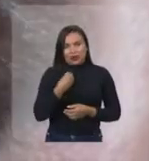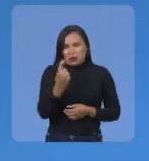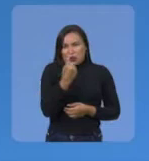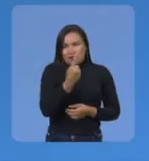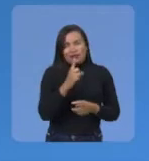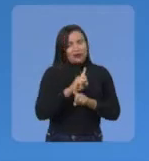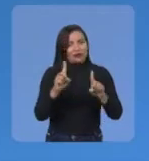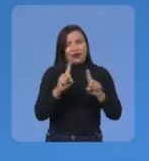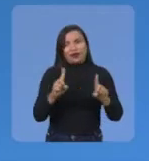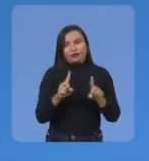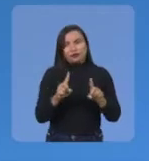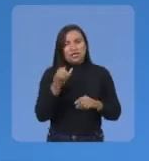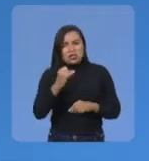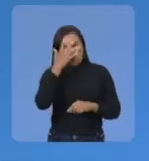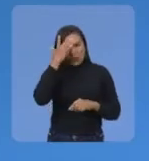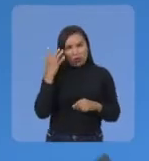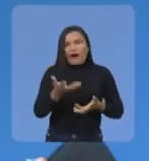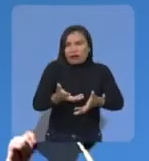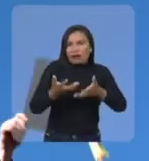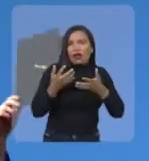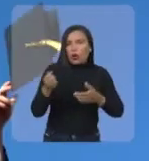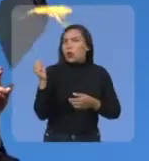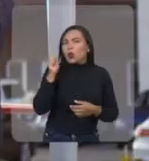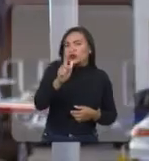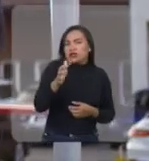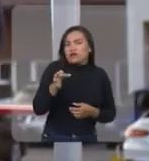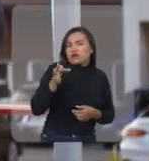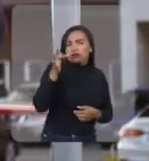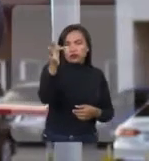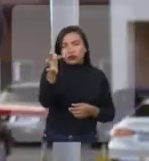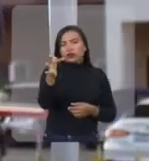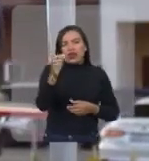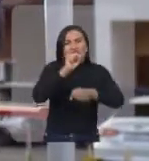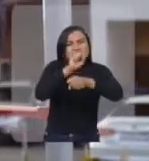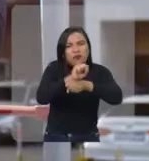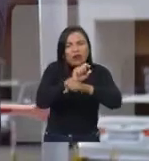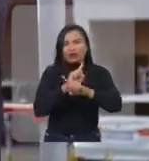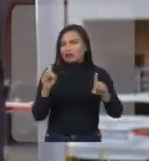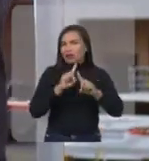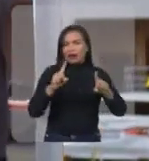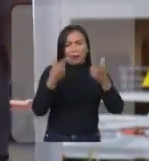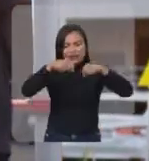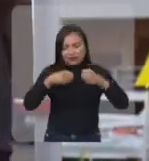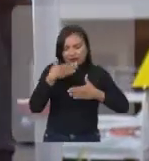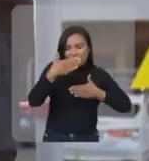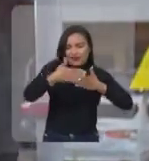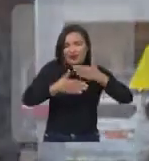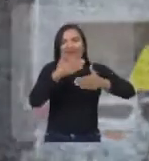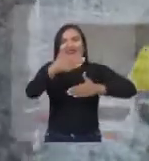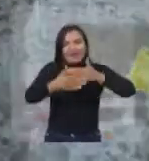Quem quer chegar ao topo não pode apenas ficar esperando. É preciso subir degrau por degrau.